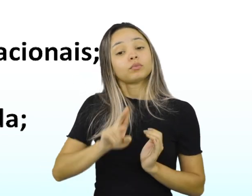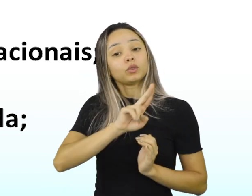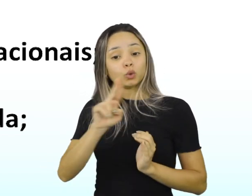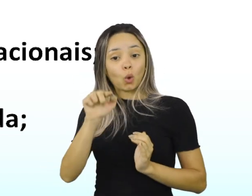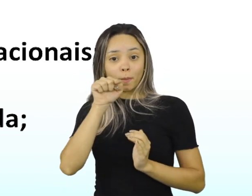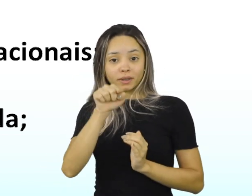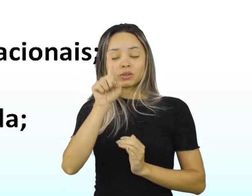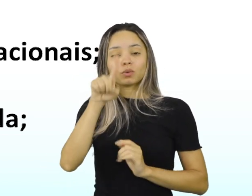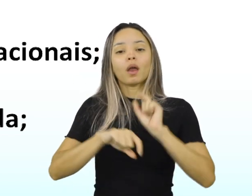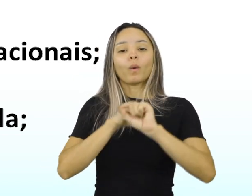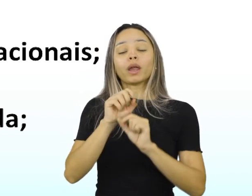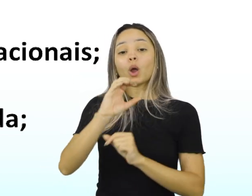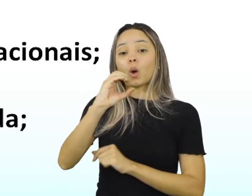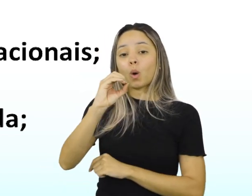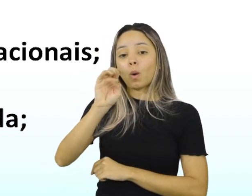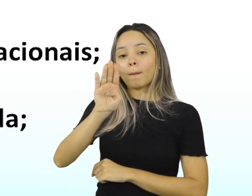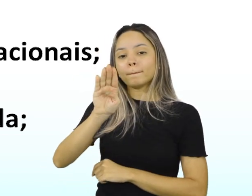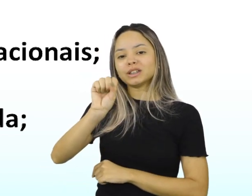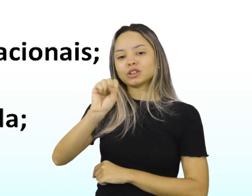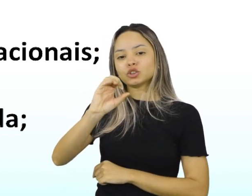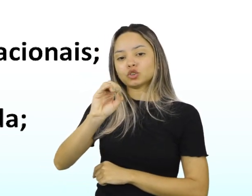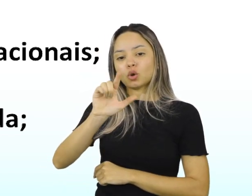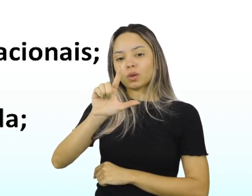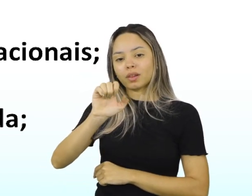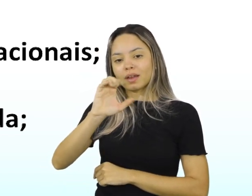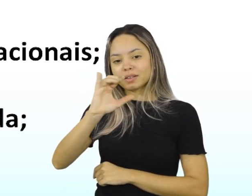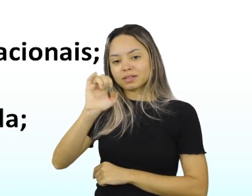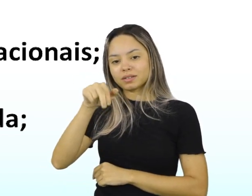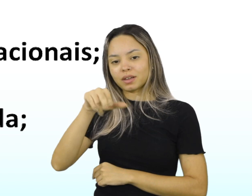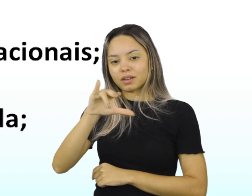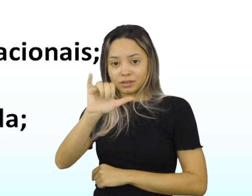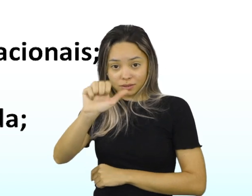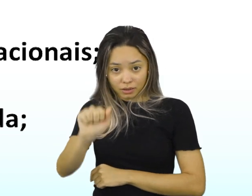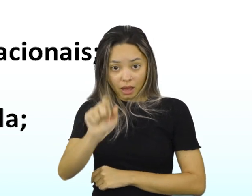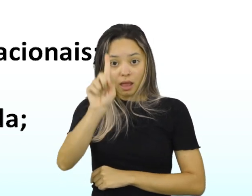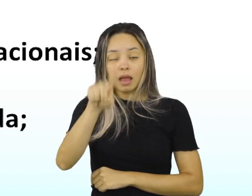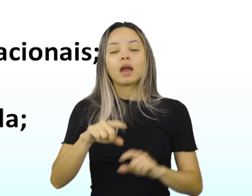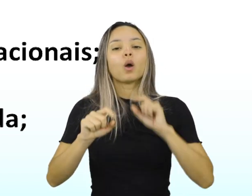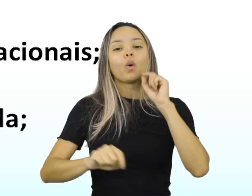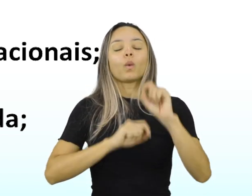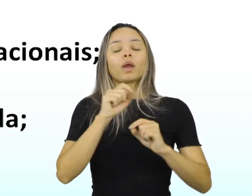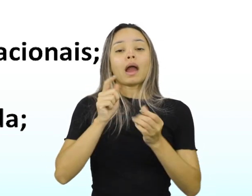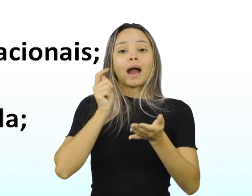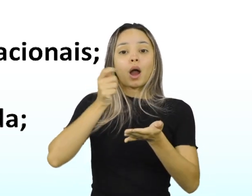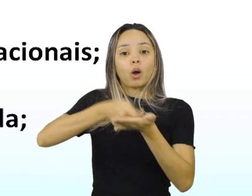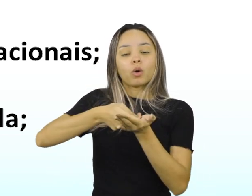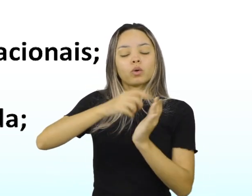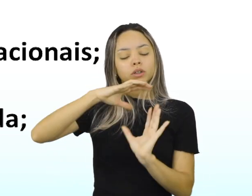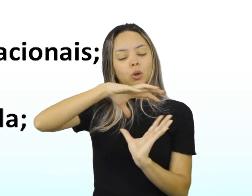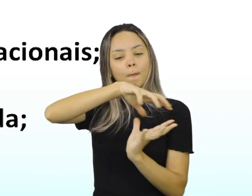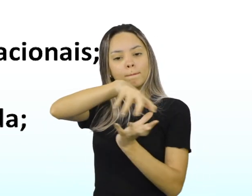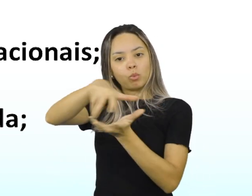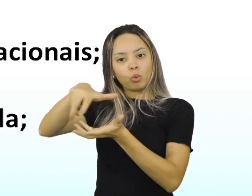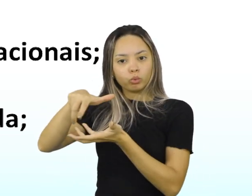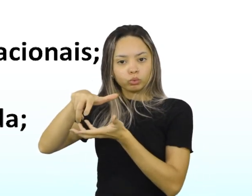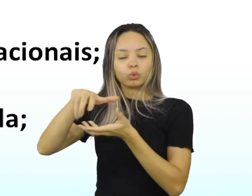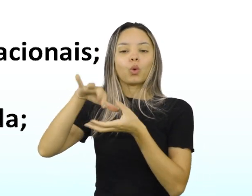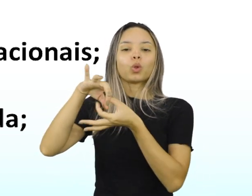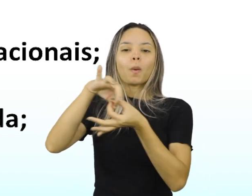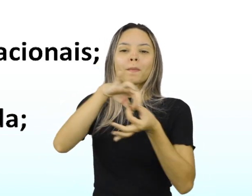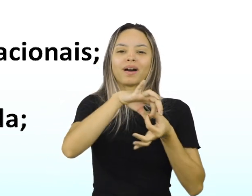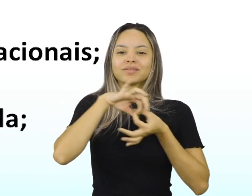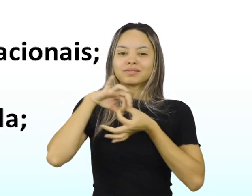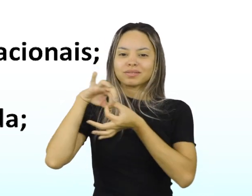é obsolescência. Obsolescência planejada é uma característica, digamos assim, a ordem do mundo globalizado.